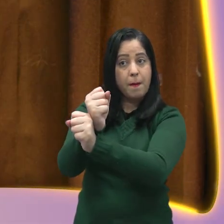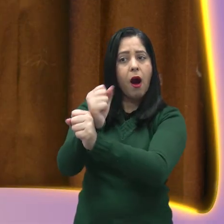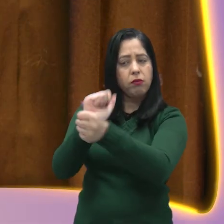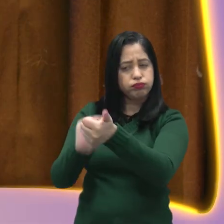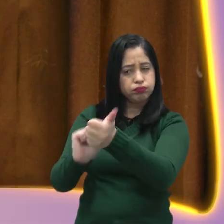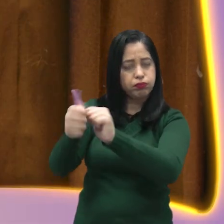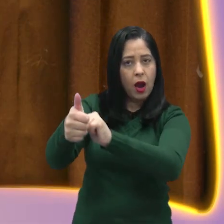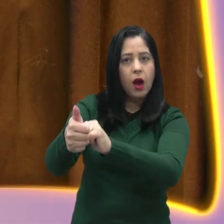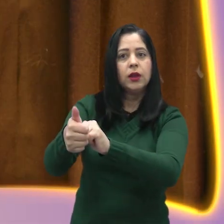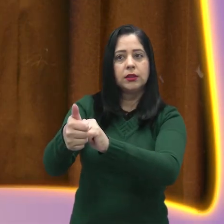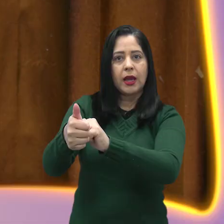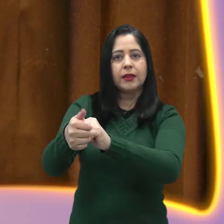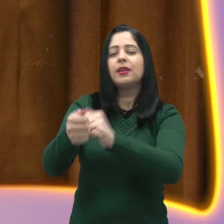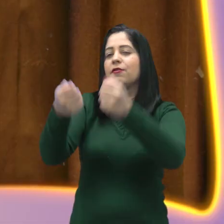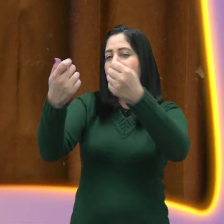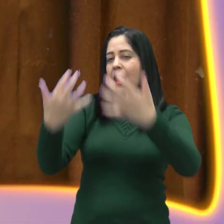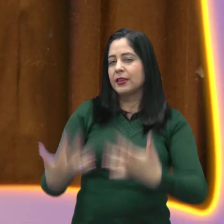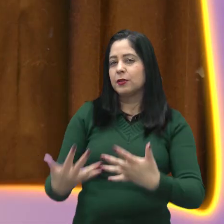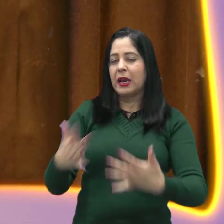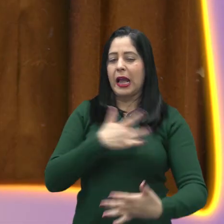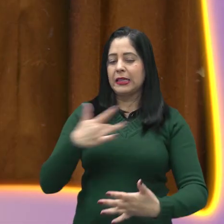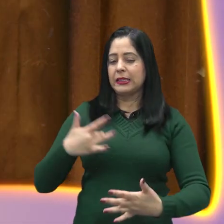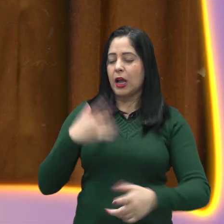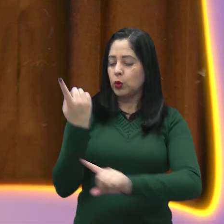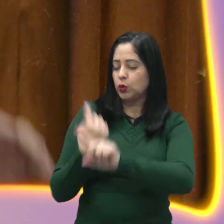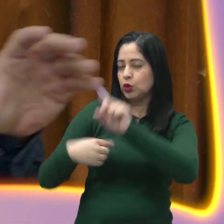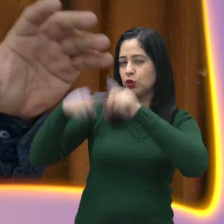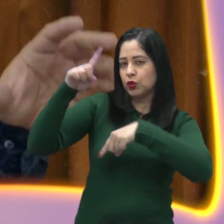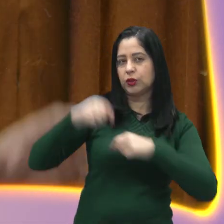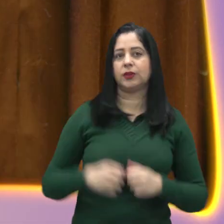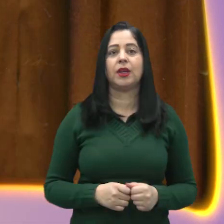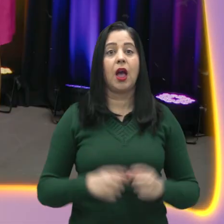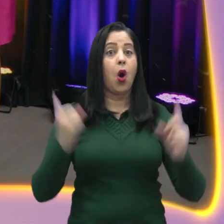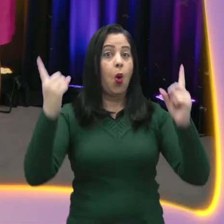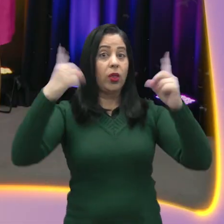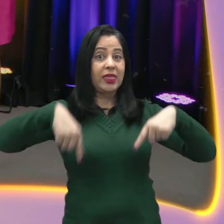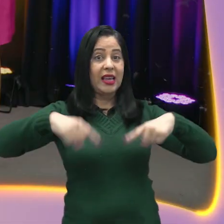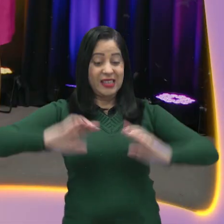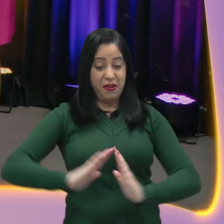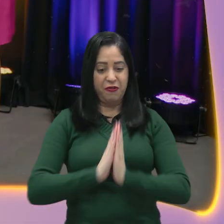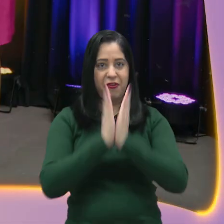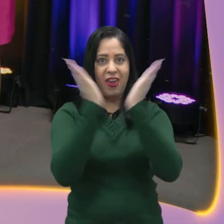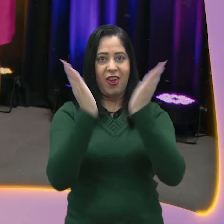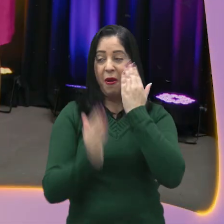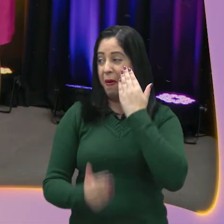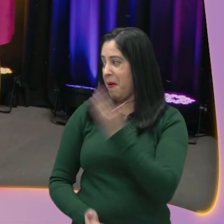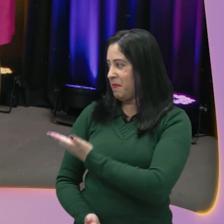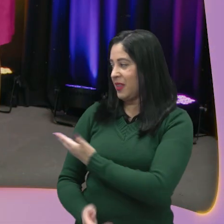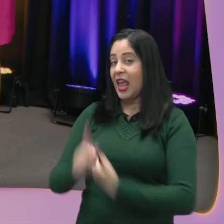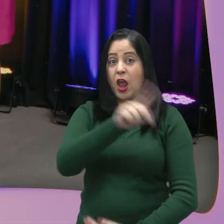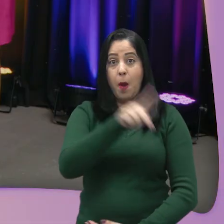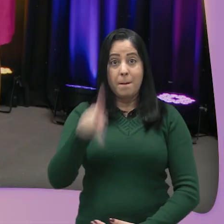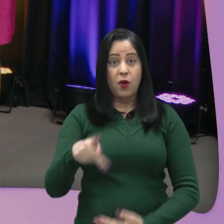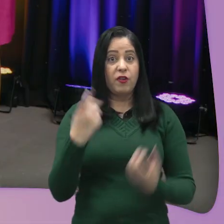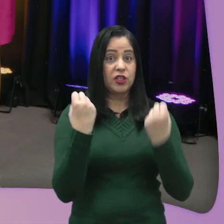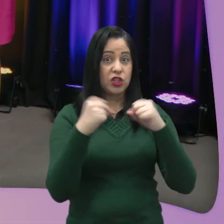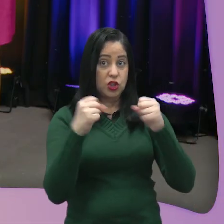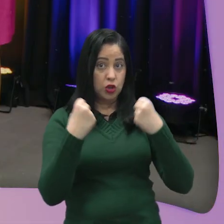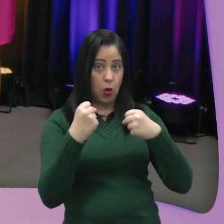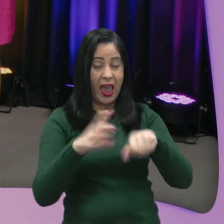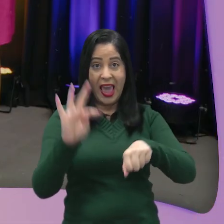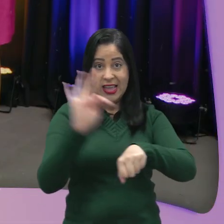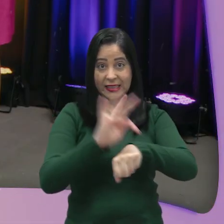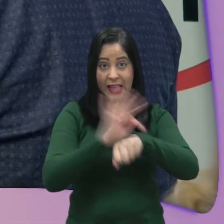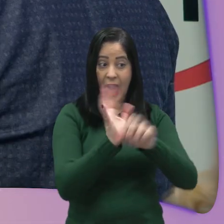compartilhar conhecimentos que transformam vidas e promovem a saúde. No Desafio Inspiração, Ronilson Santiago,